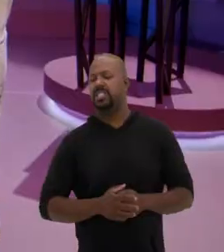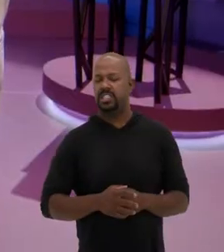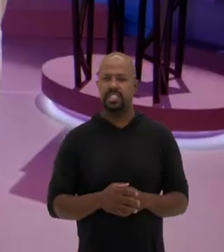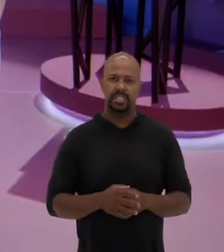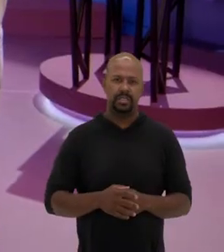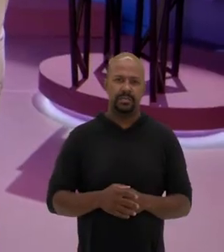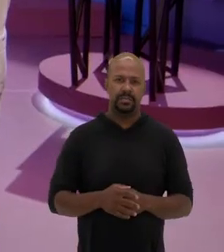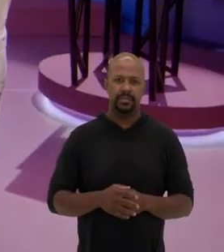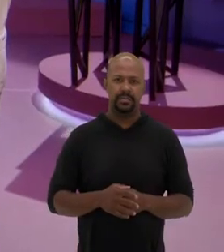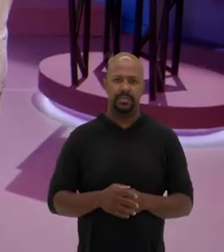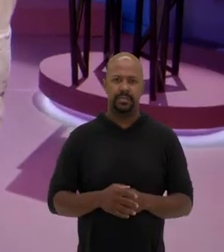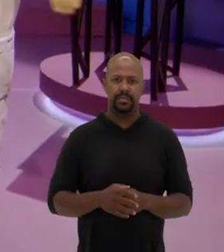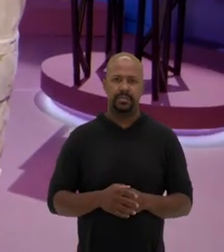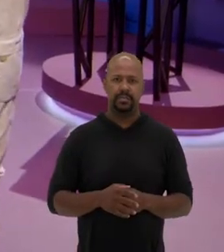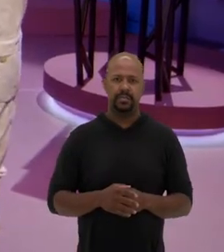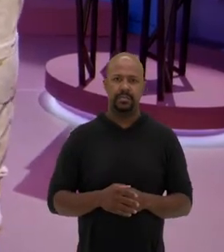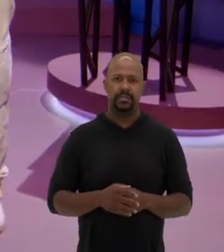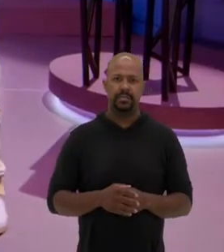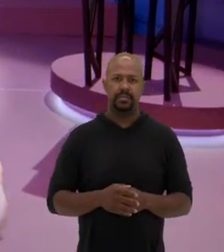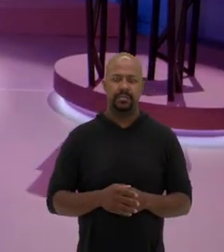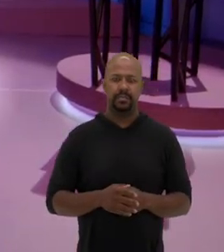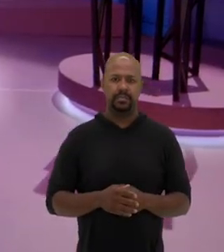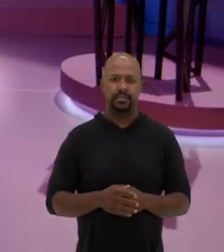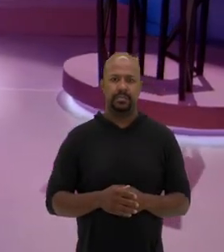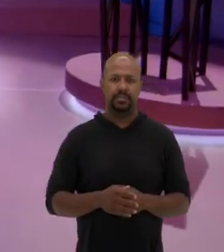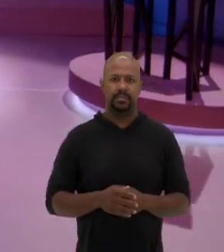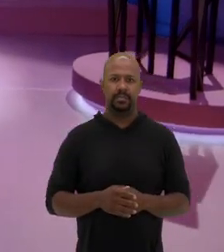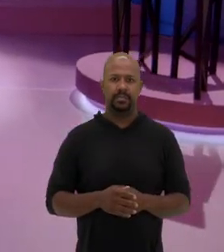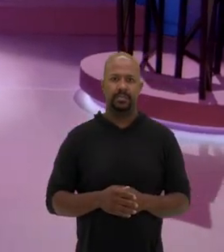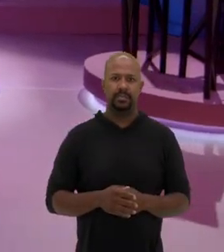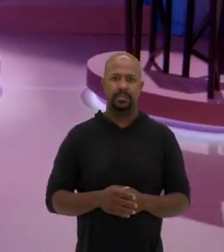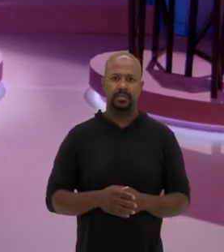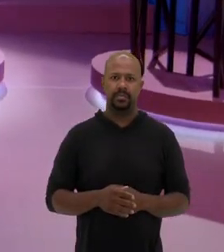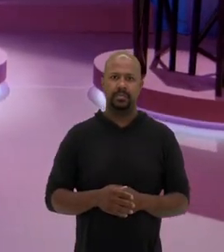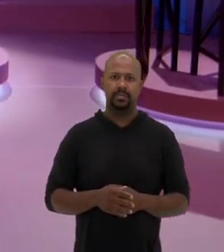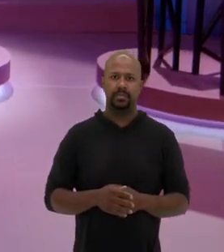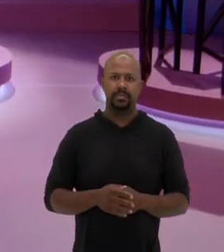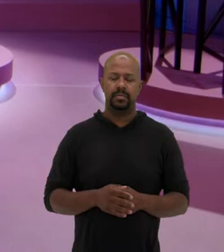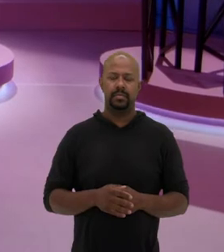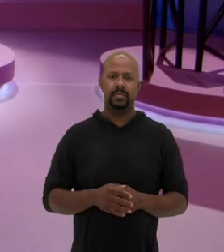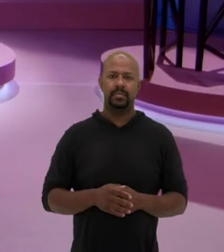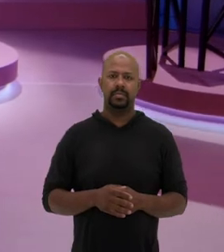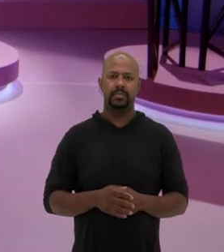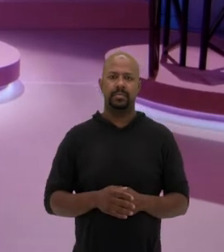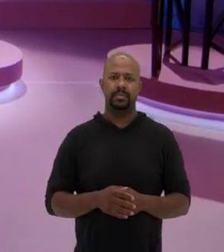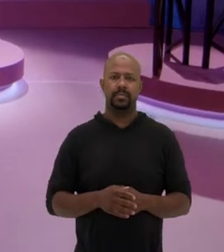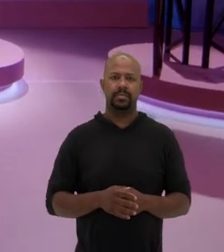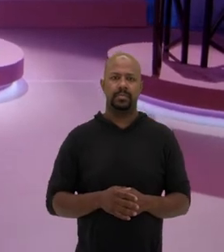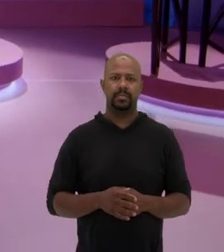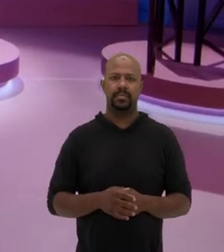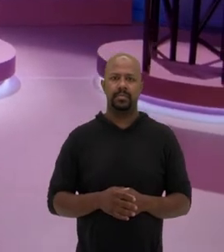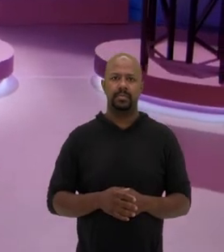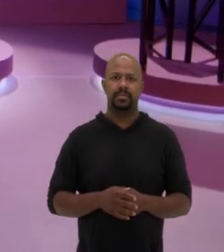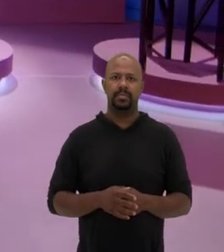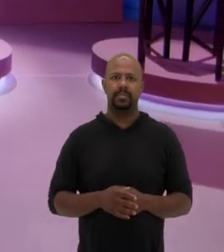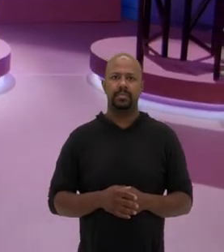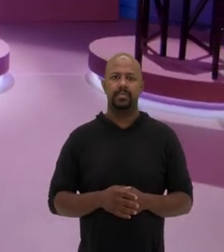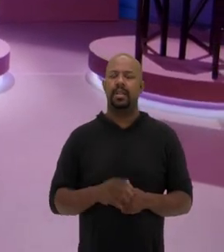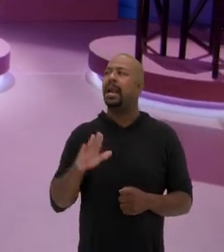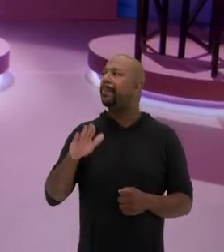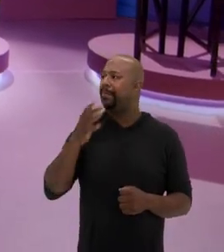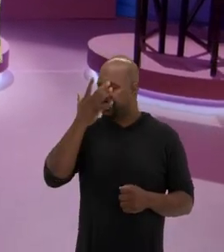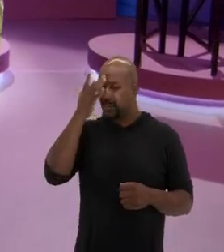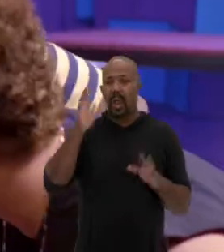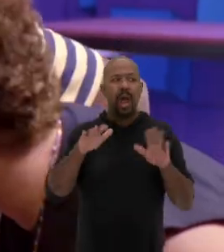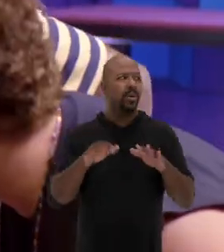o assistente com roupa de robô. Victor olha desconfiado para os jogadores e sai andando com as mãos para trás. Os jogadores ficam perfilados e disfarçam até que ele saia de